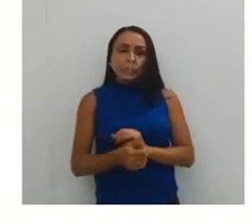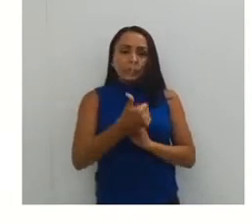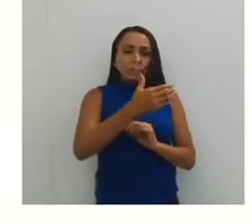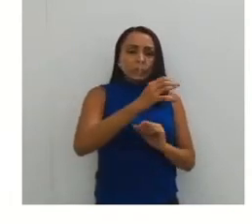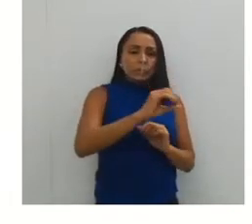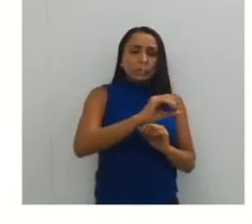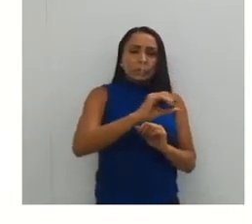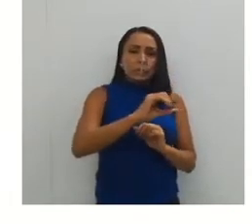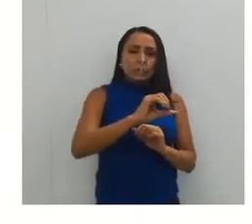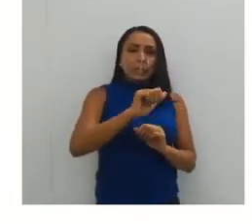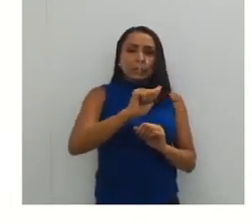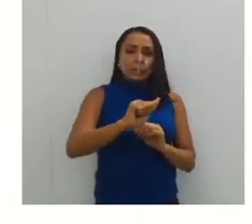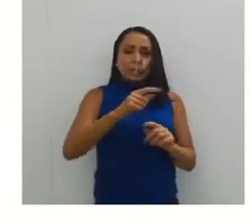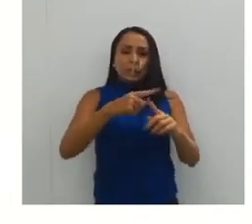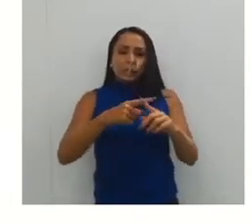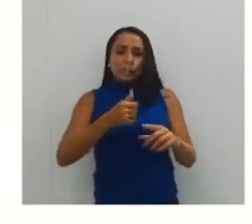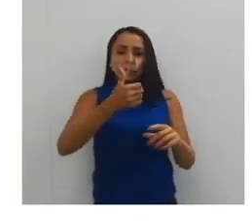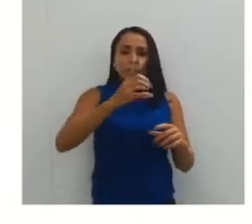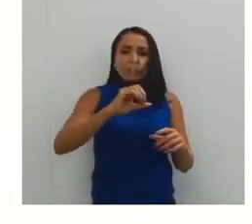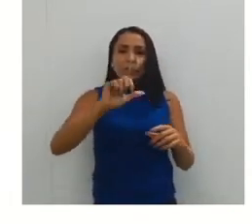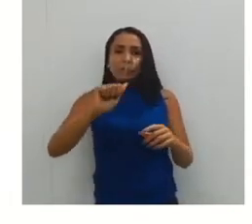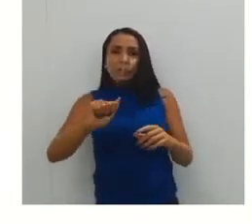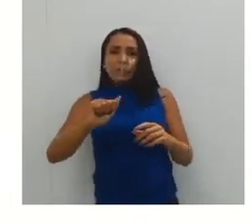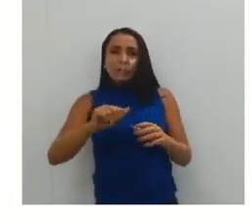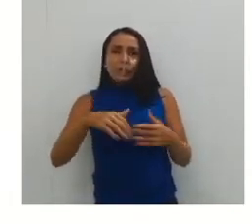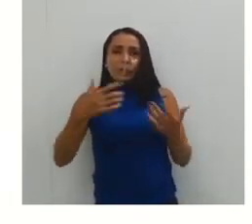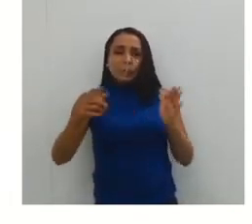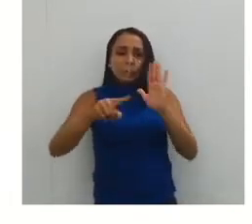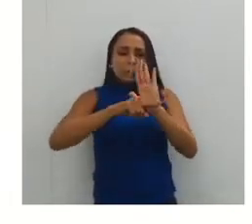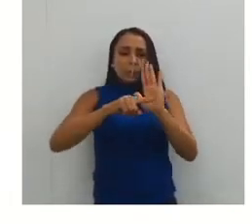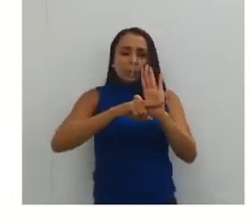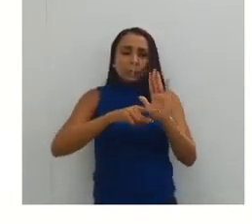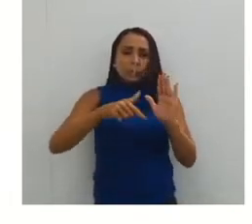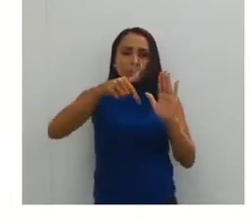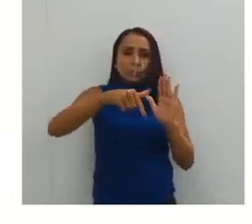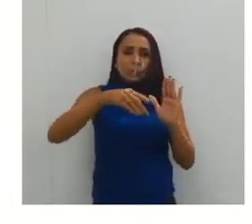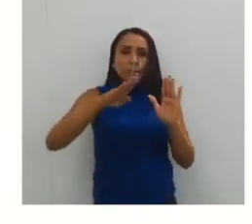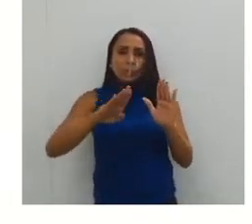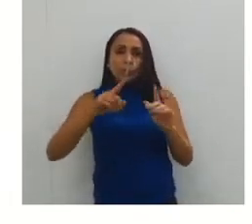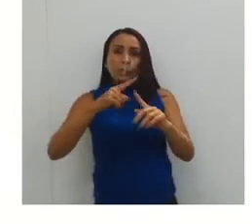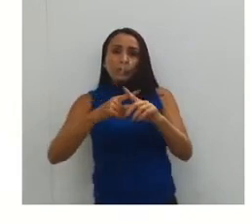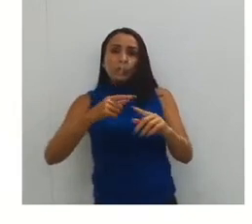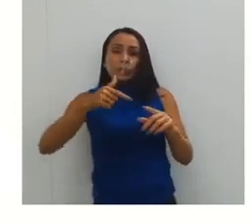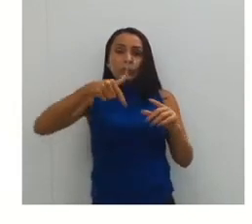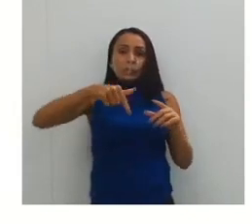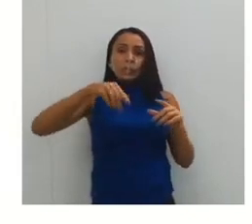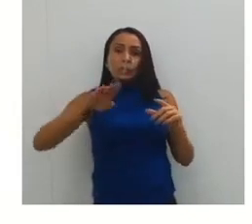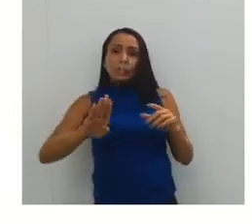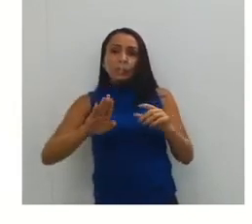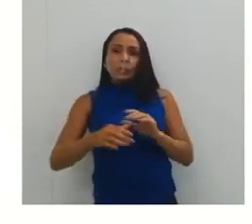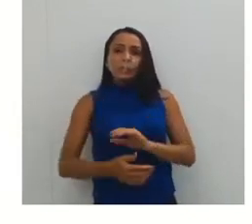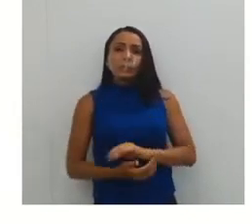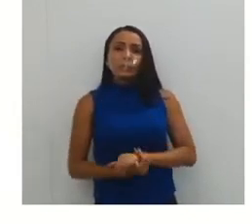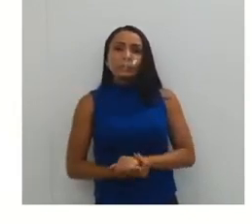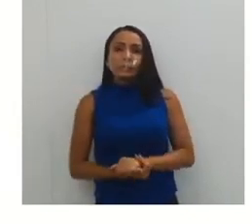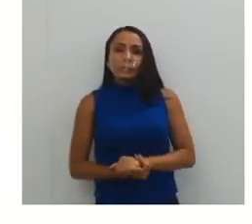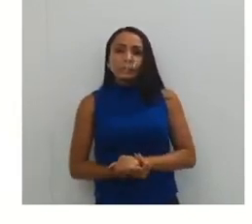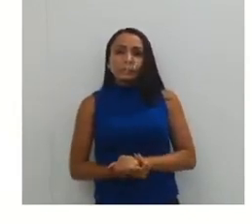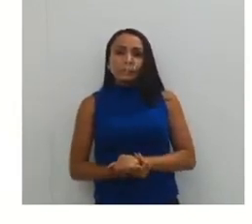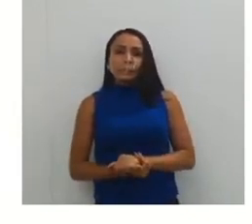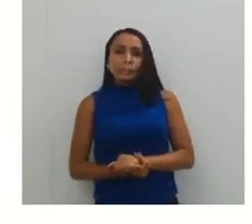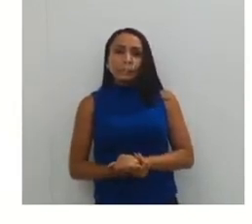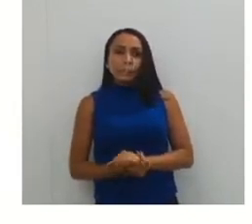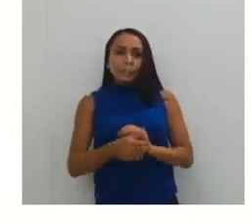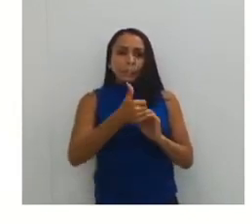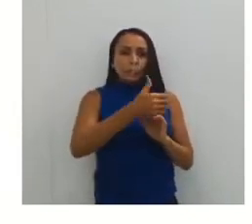7b. Então, ó, 7b vezes 7b, 10a vezes 10a, multiplica os números, 10